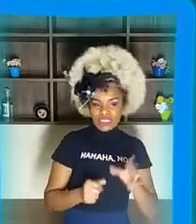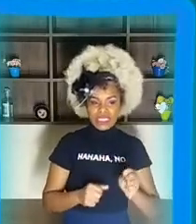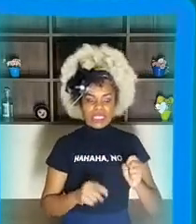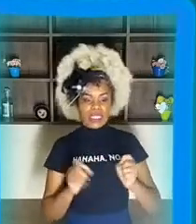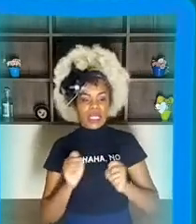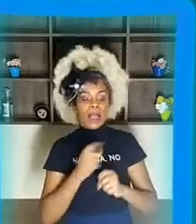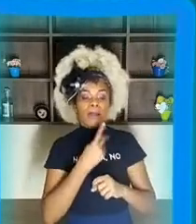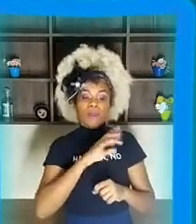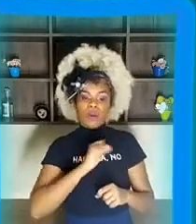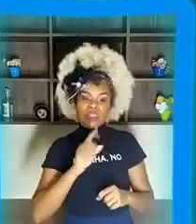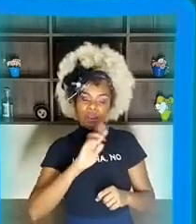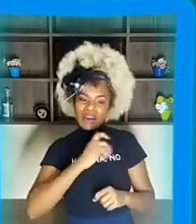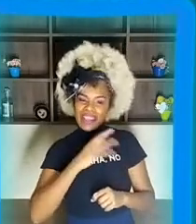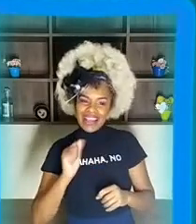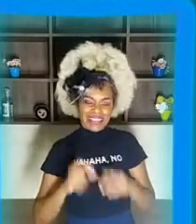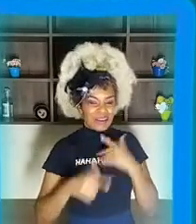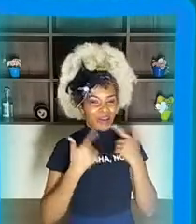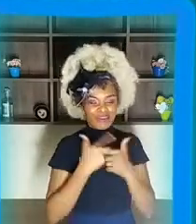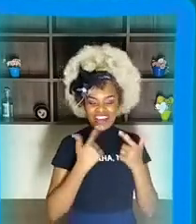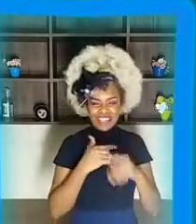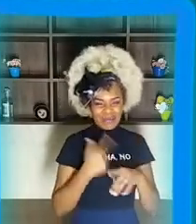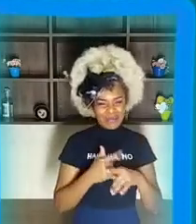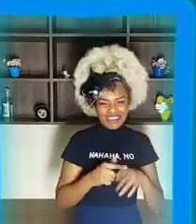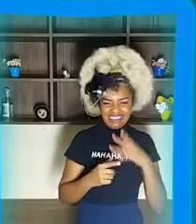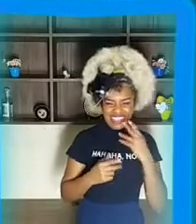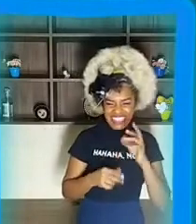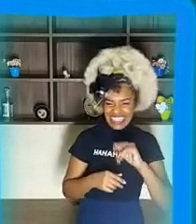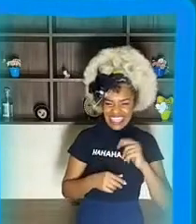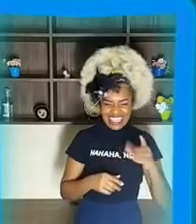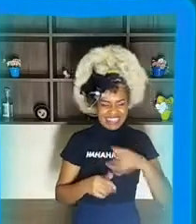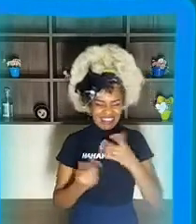Portal Reação. Eu vou rir porque eu vou lembrar aquele canal.